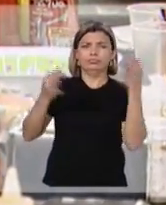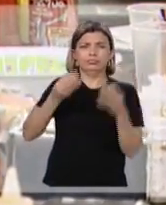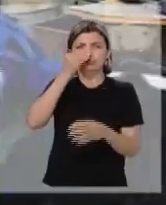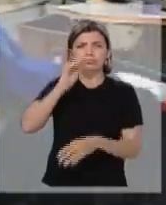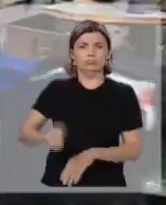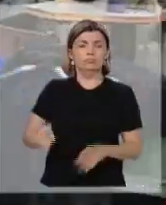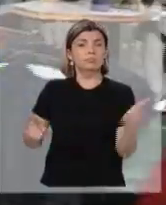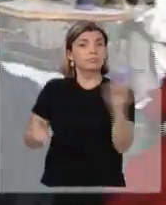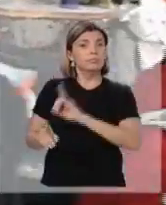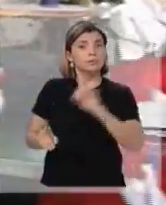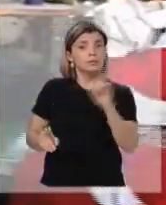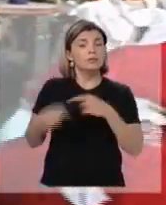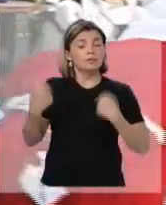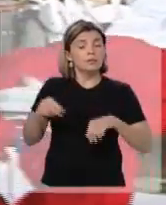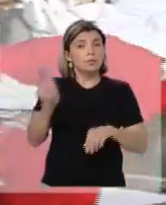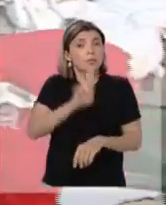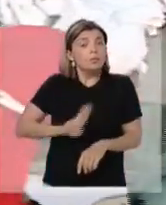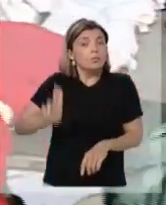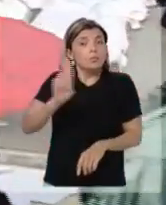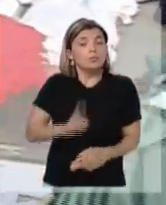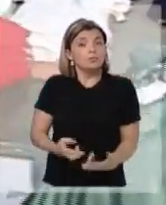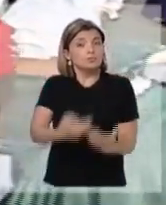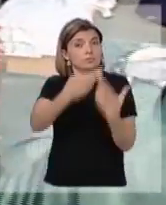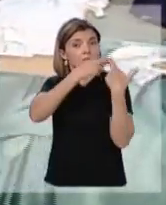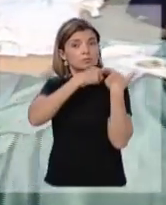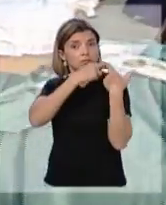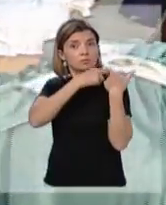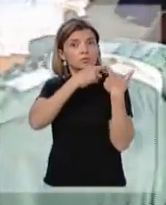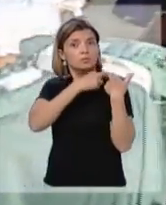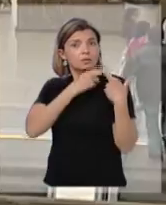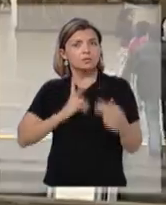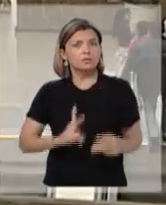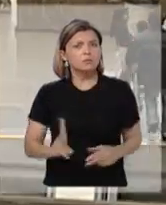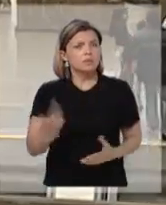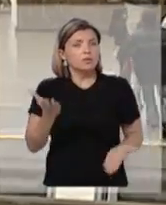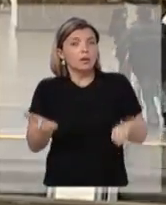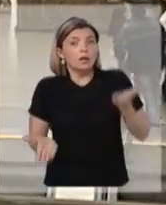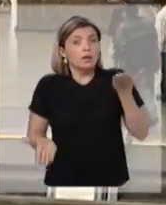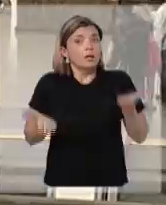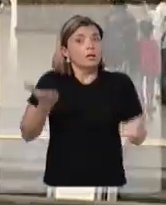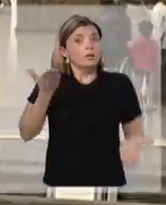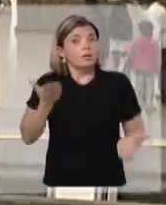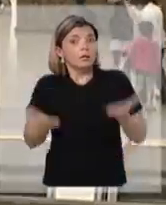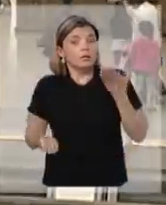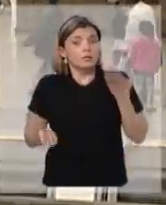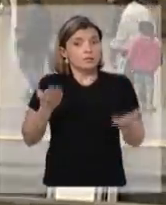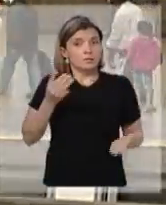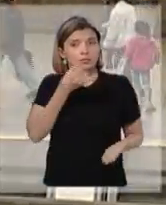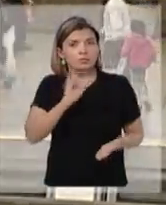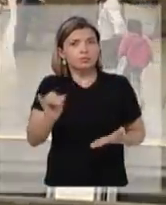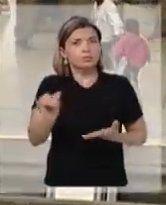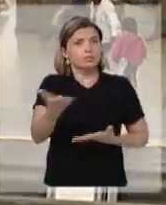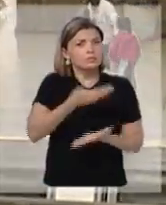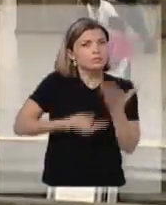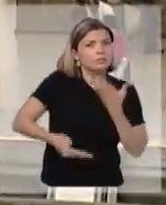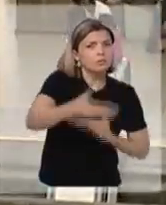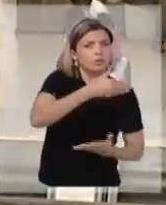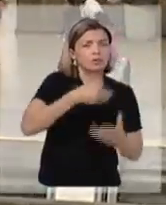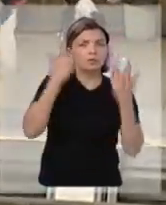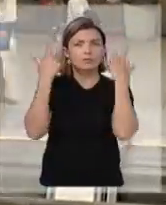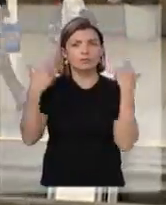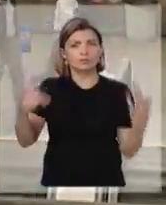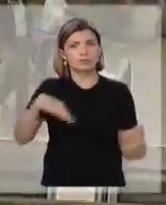nossas conquistas tecnológicas, mas de usar com mais responsabilidade e de forma equilibrada a energia que trocamos com a